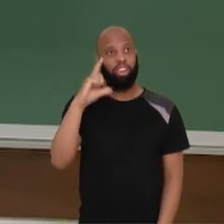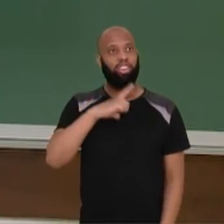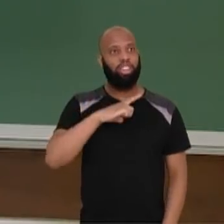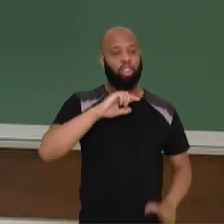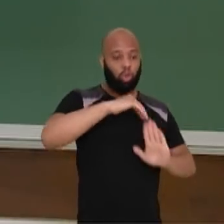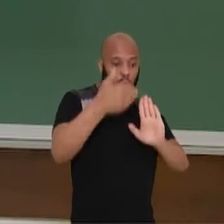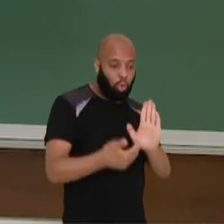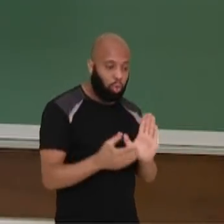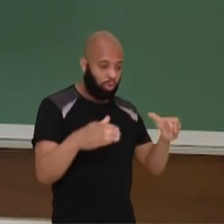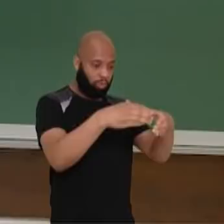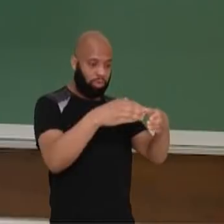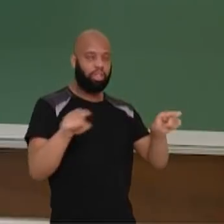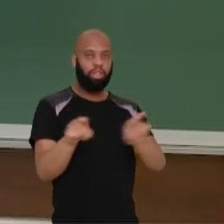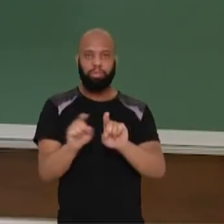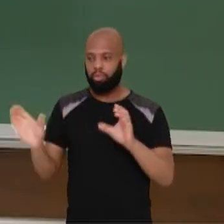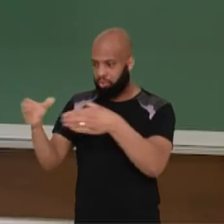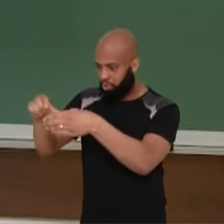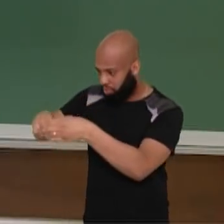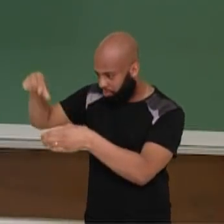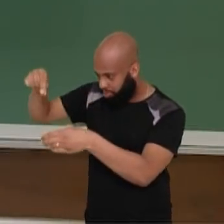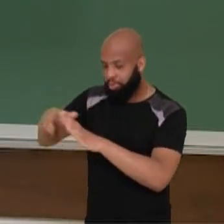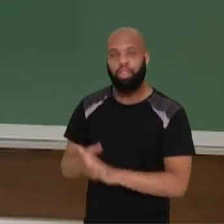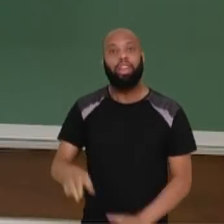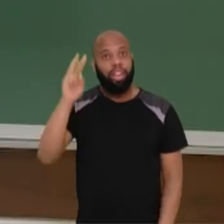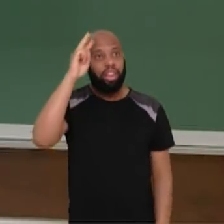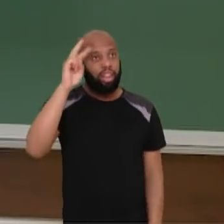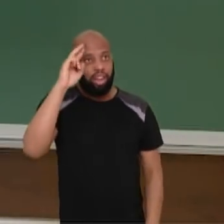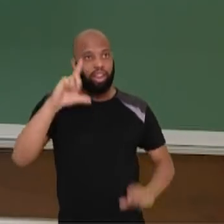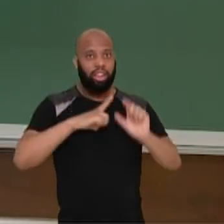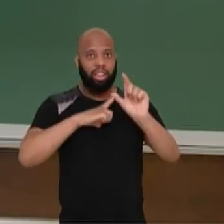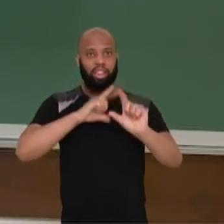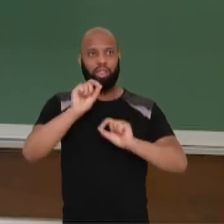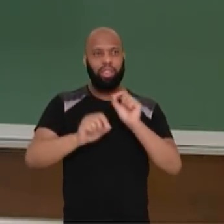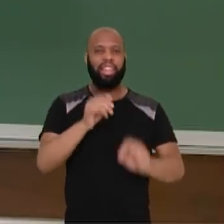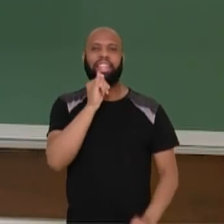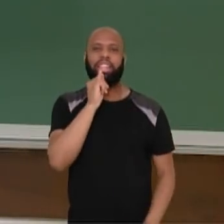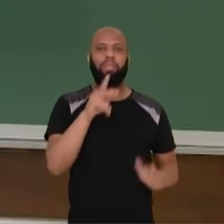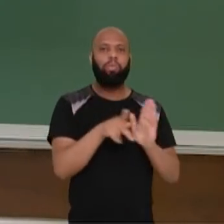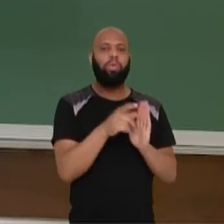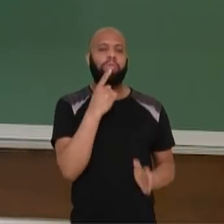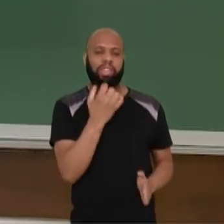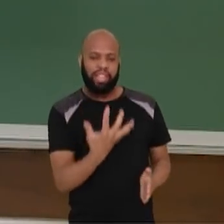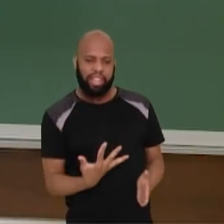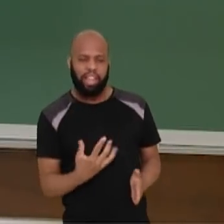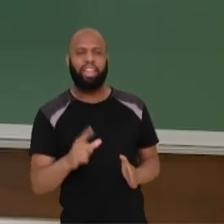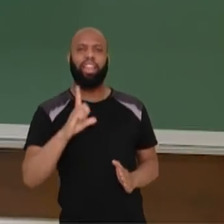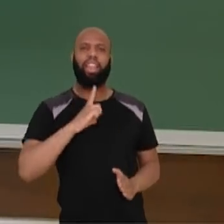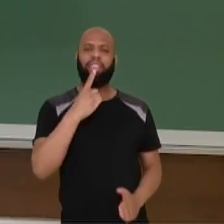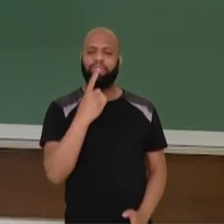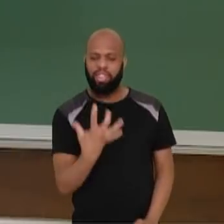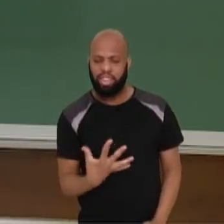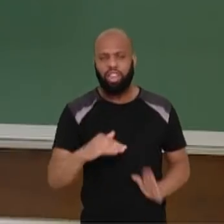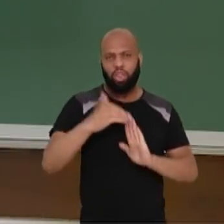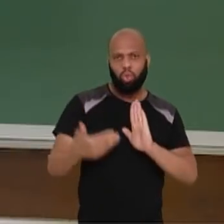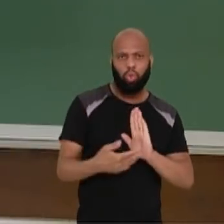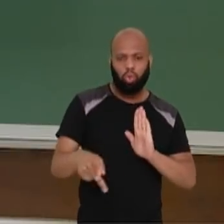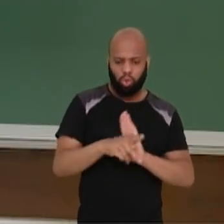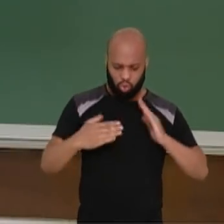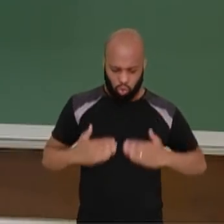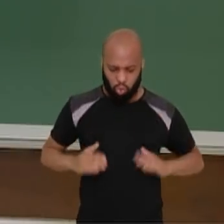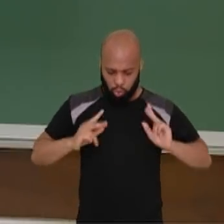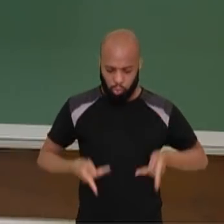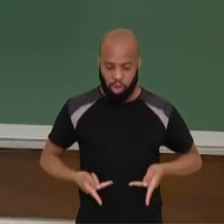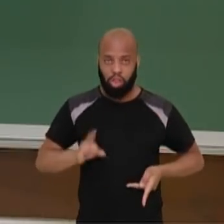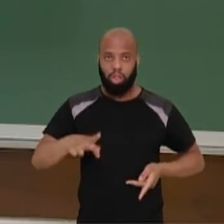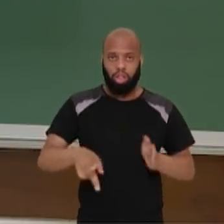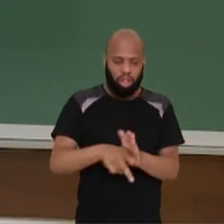População, amostra. Lembra do exemplo do sangue? Todo o sangue do corpo humano, apenas a